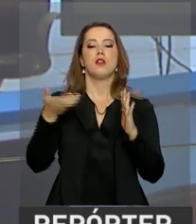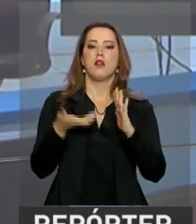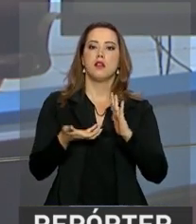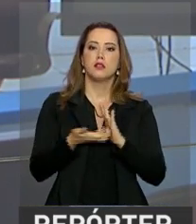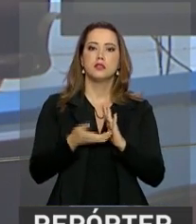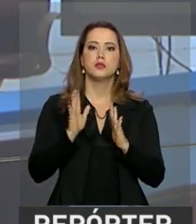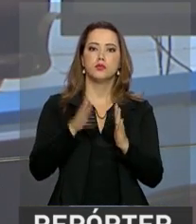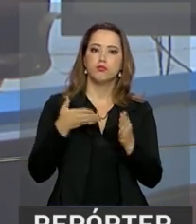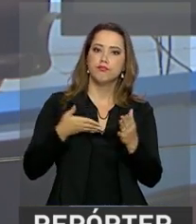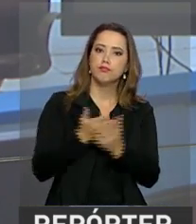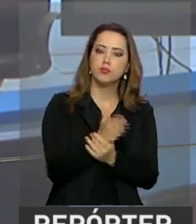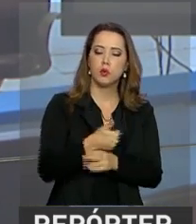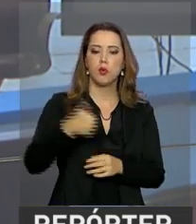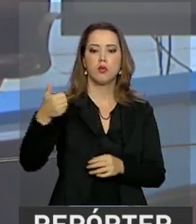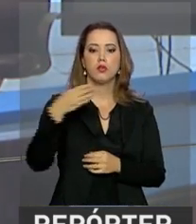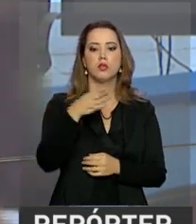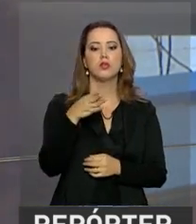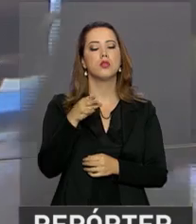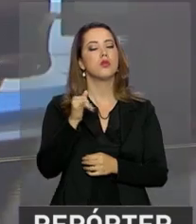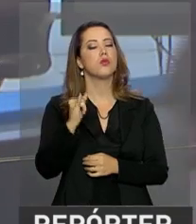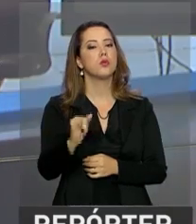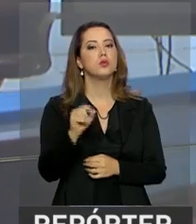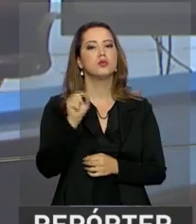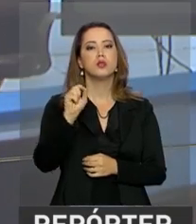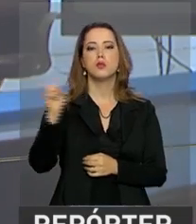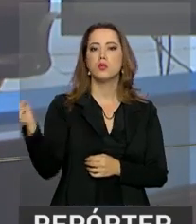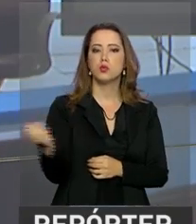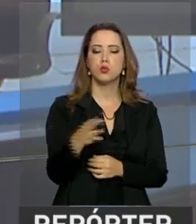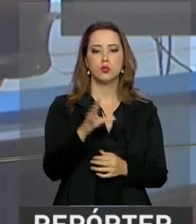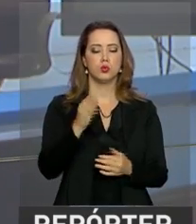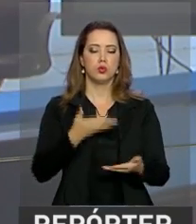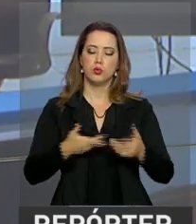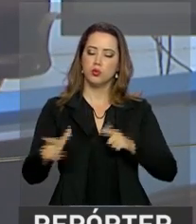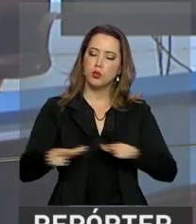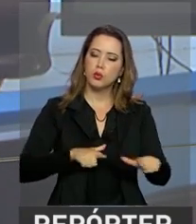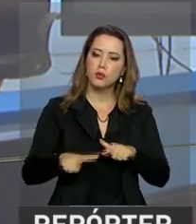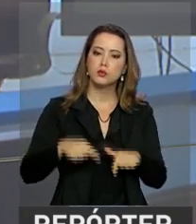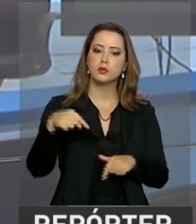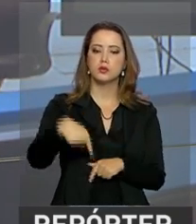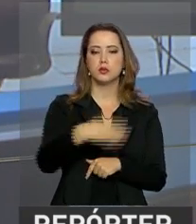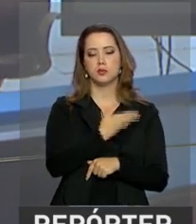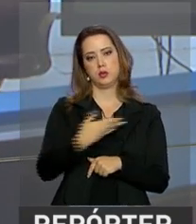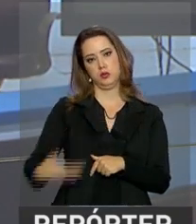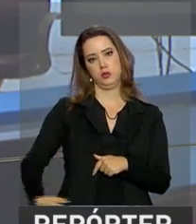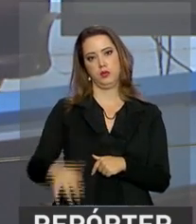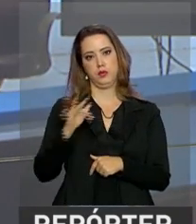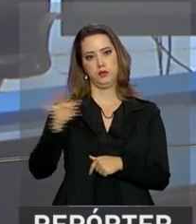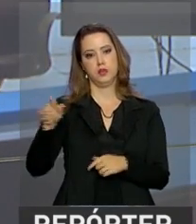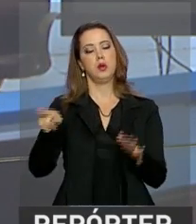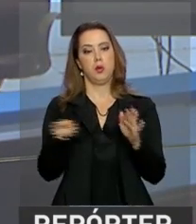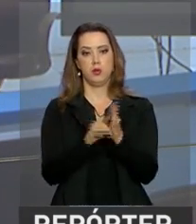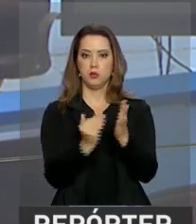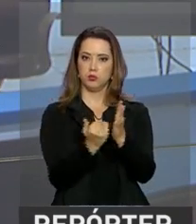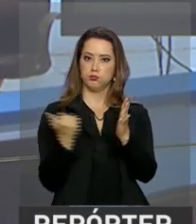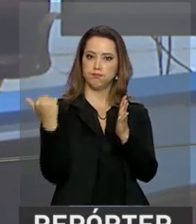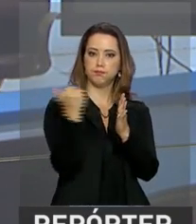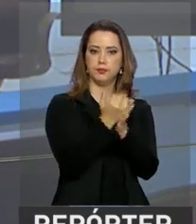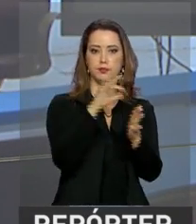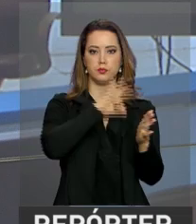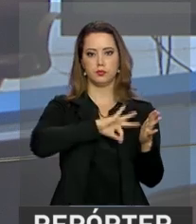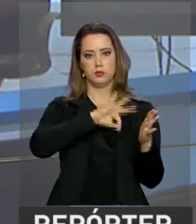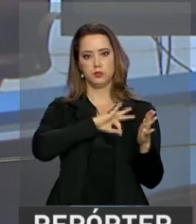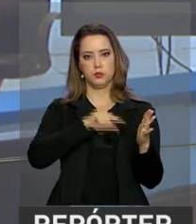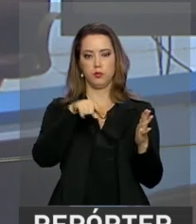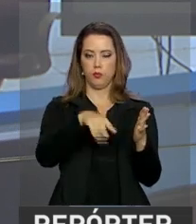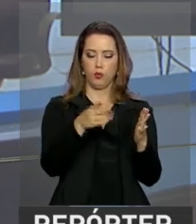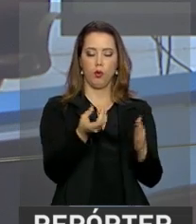de 14.000 novos cargos na administração Federal além de reajuste salarial para servidores públicos em nota o Ministério